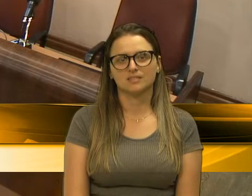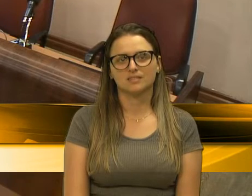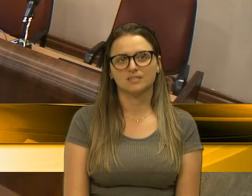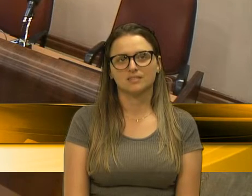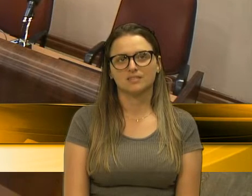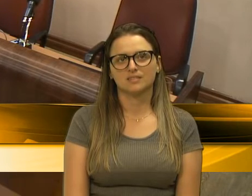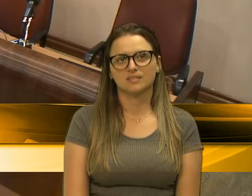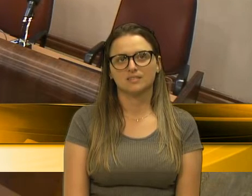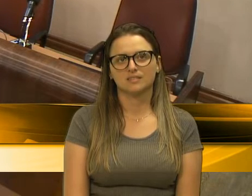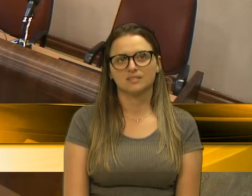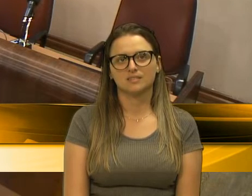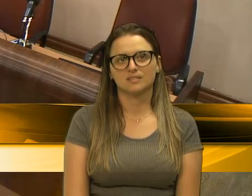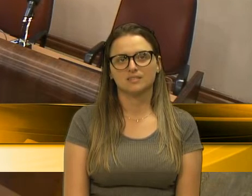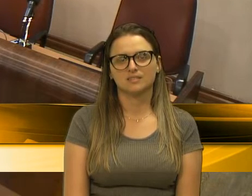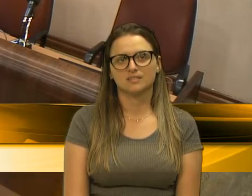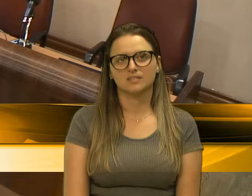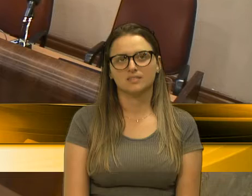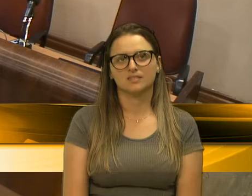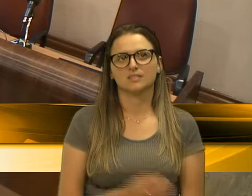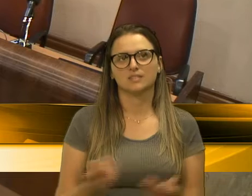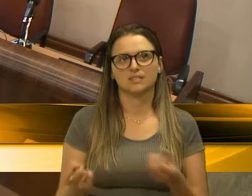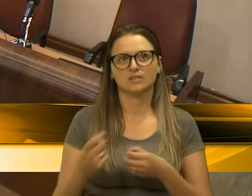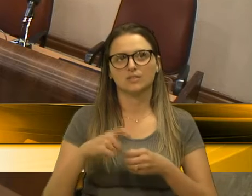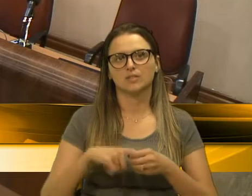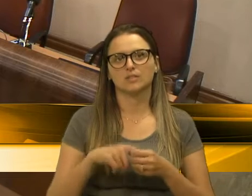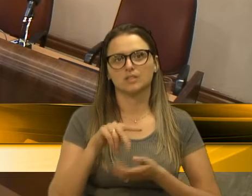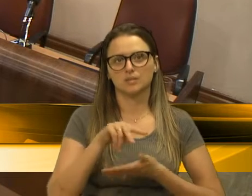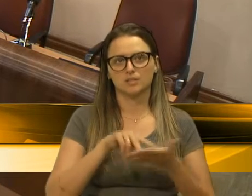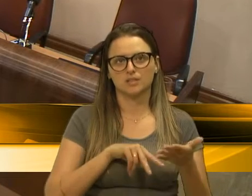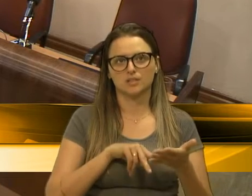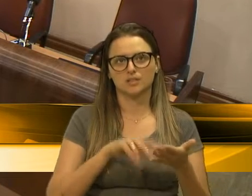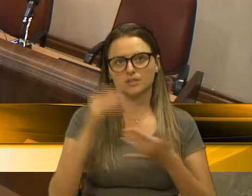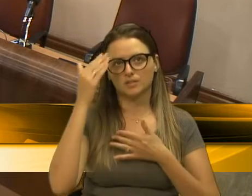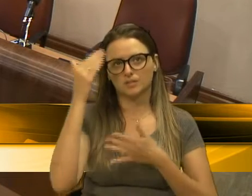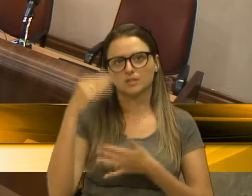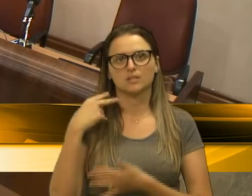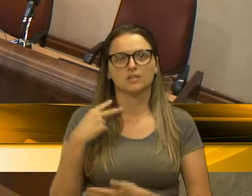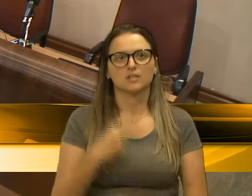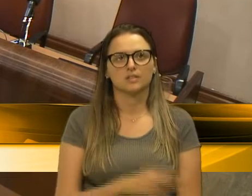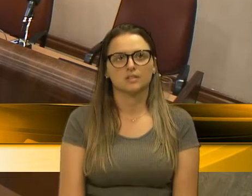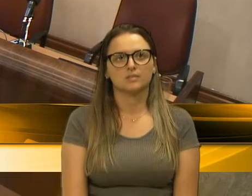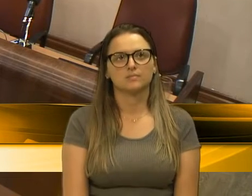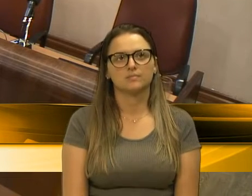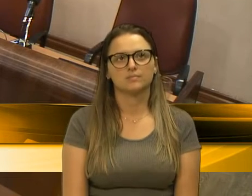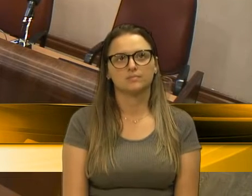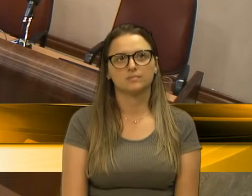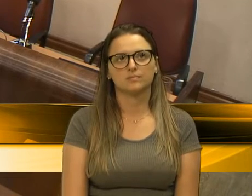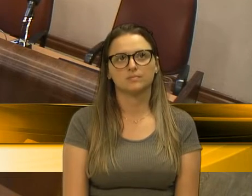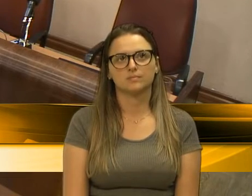Por favor, vamos retomar a leitura. Obrigada, vereadora.